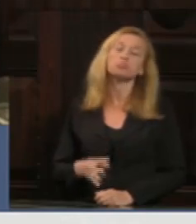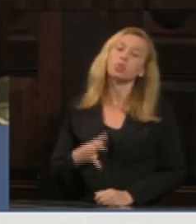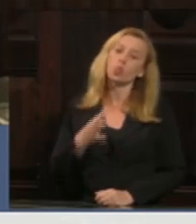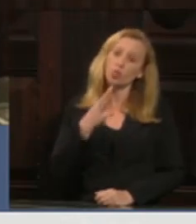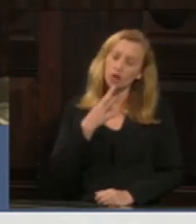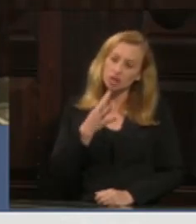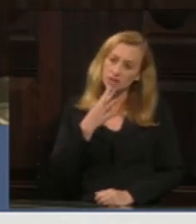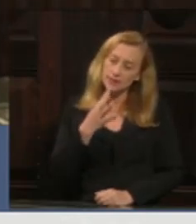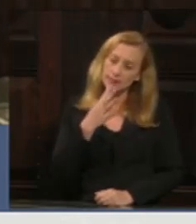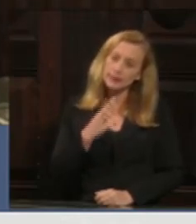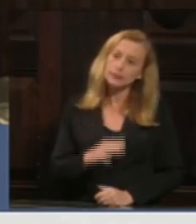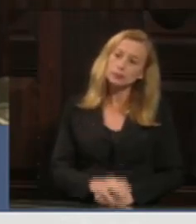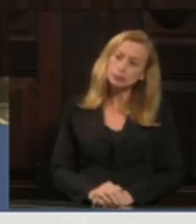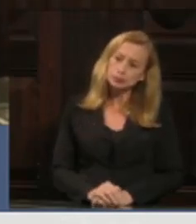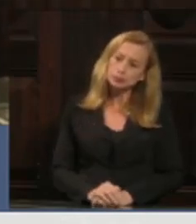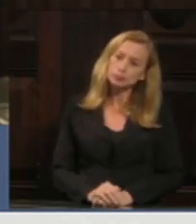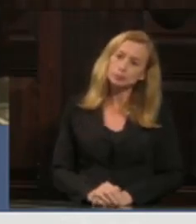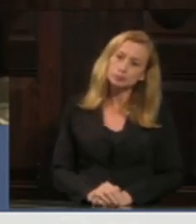reconhecer o óbvio,